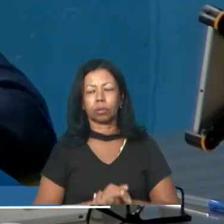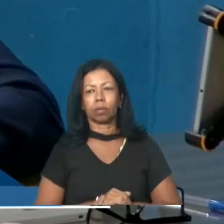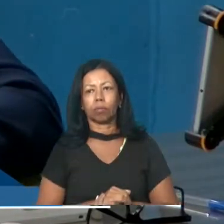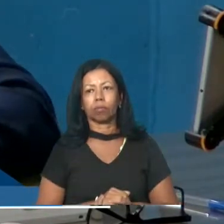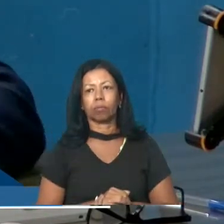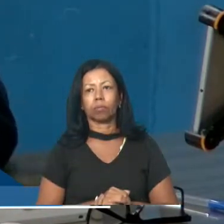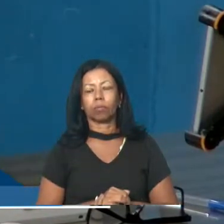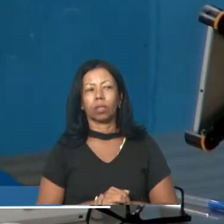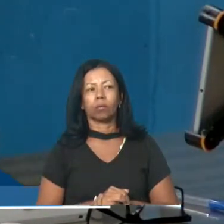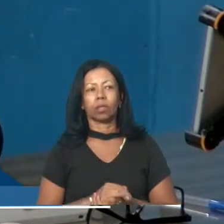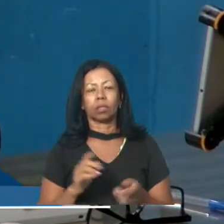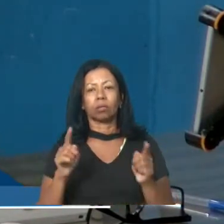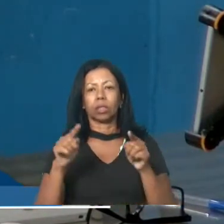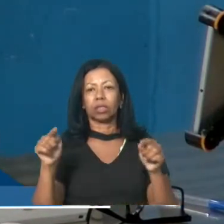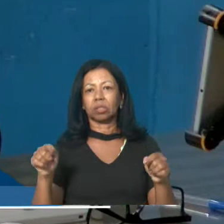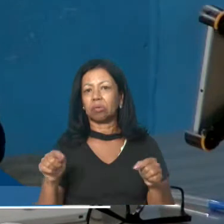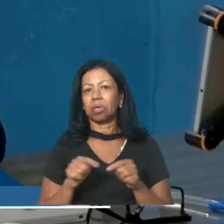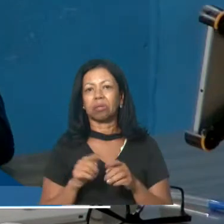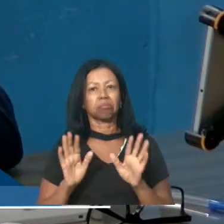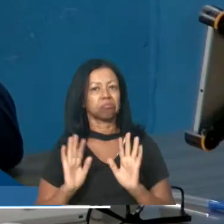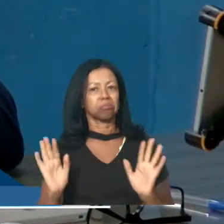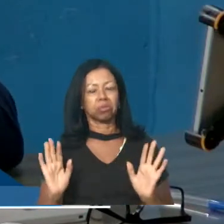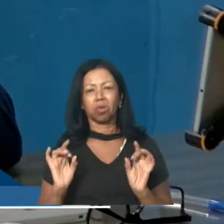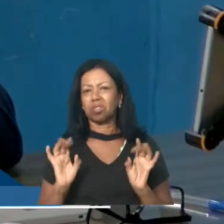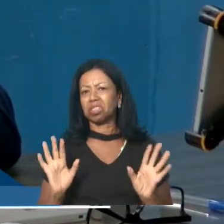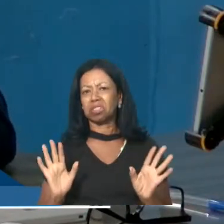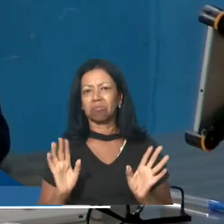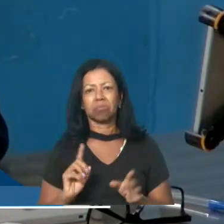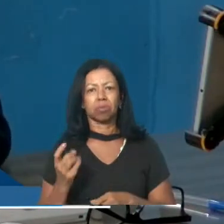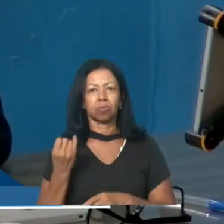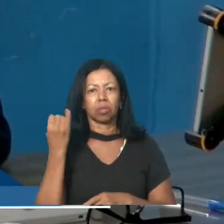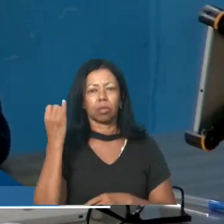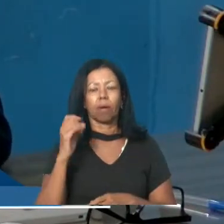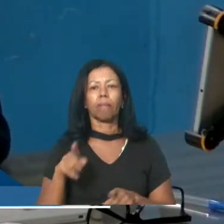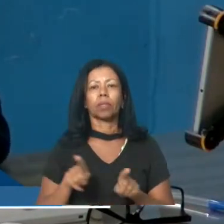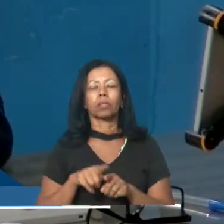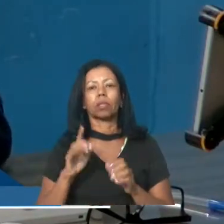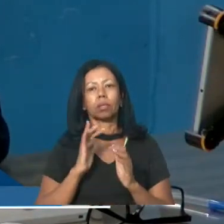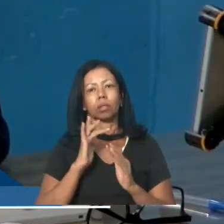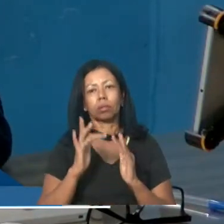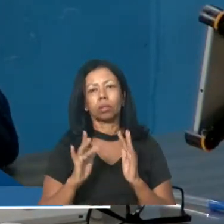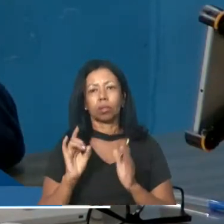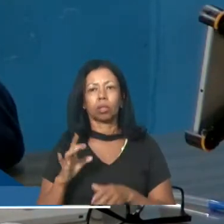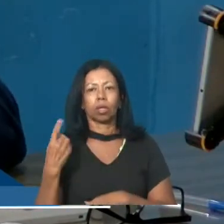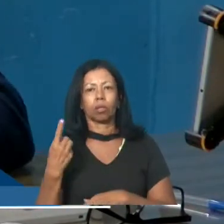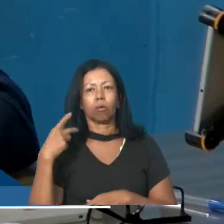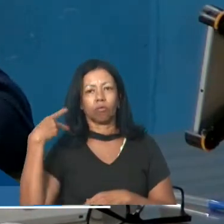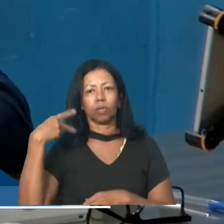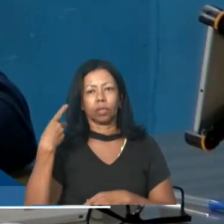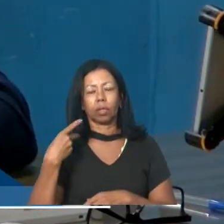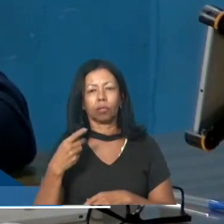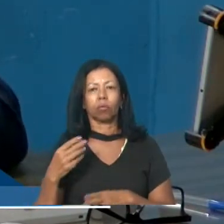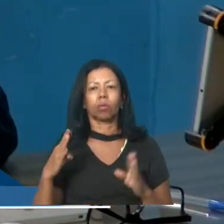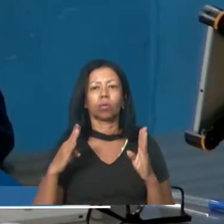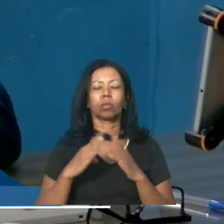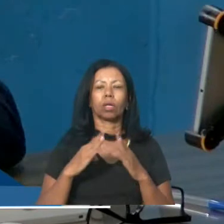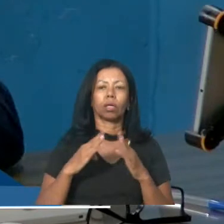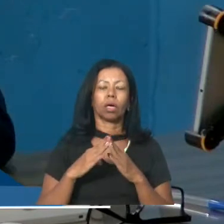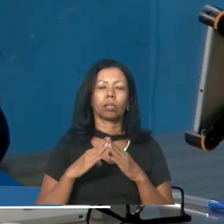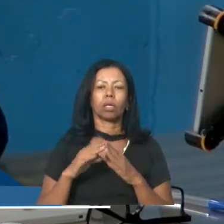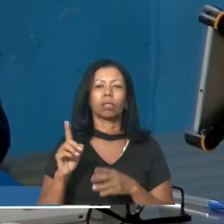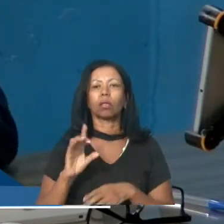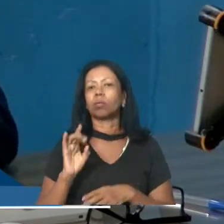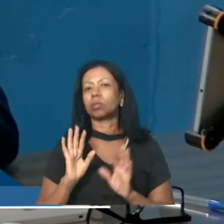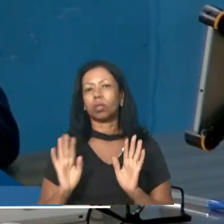nesse quadrado grandão não é interessante. Apesar das redes sociais de cada um vereador, as redes sociais da casa, não